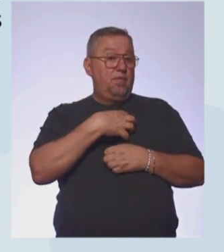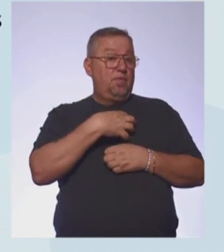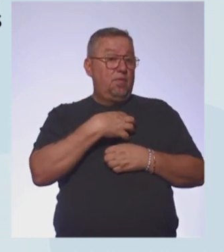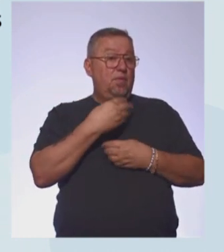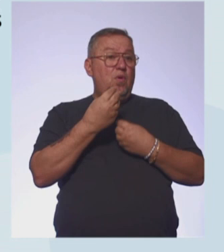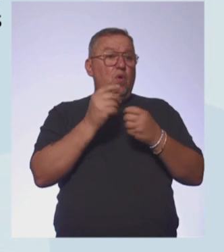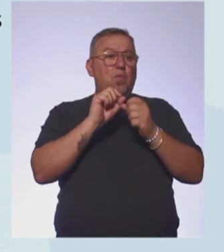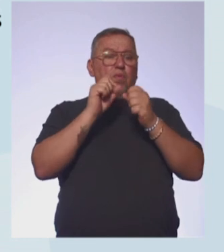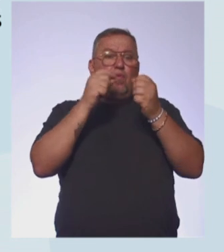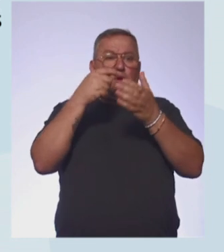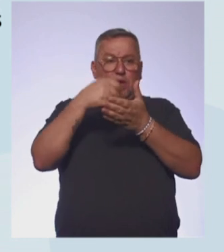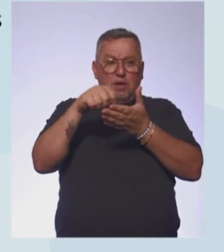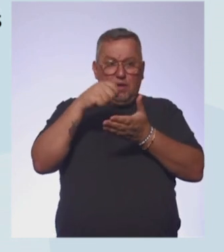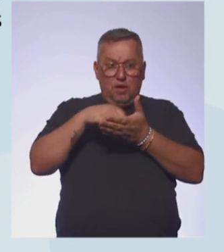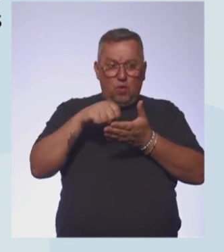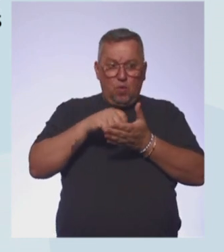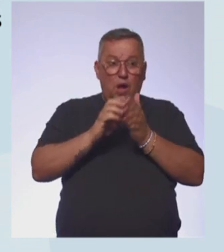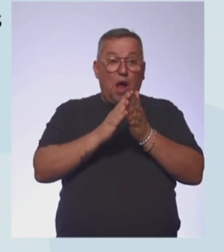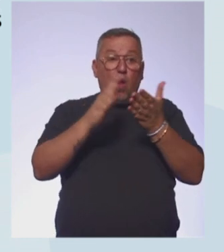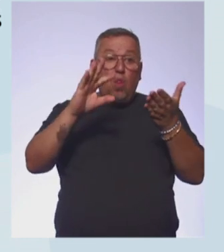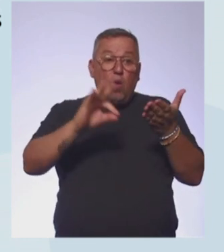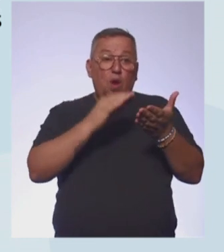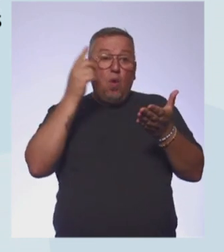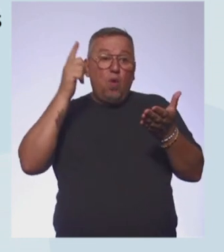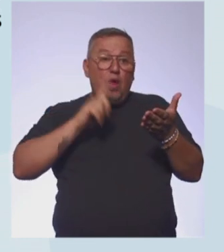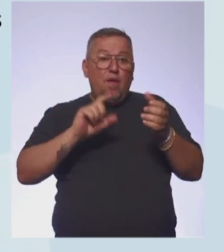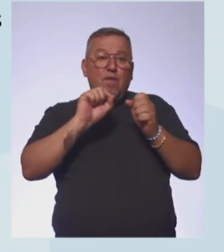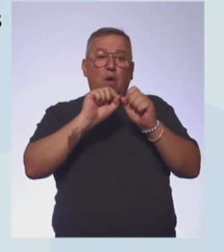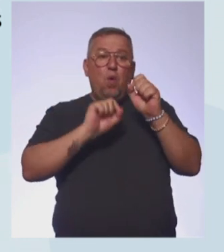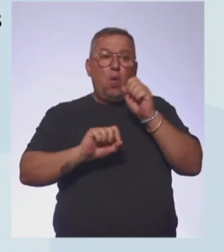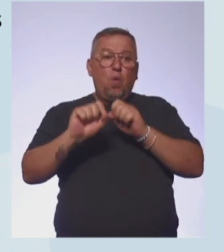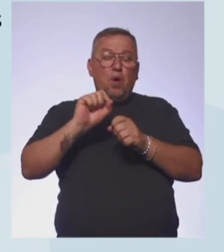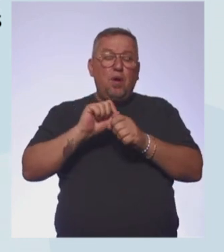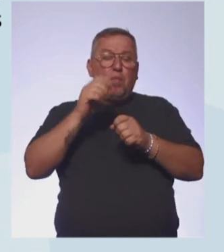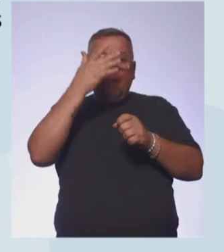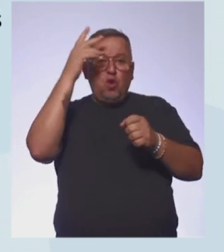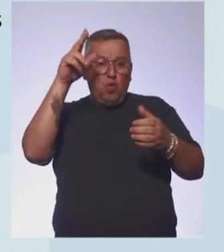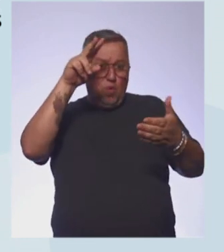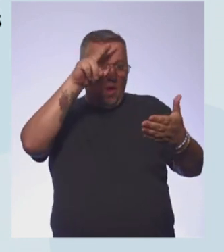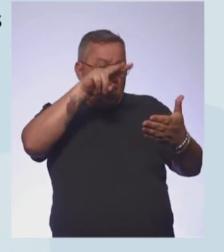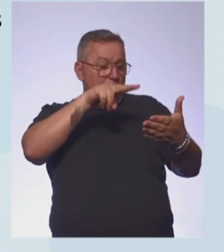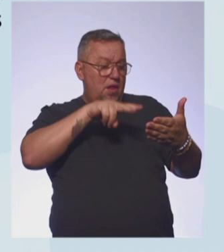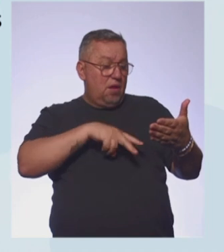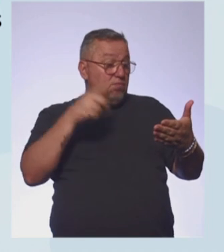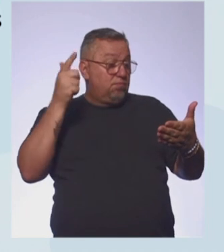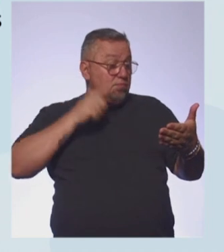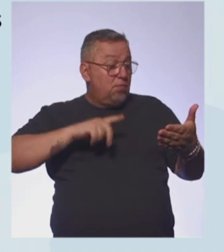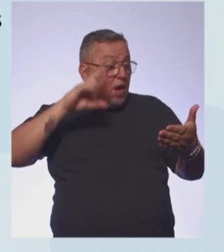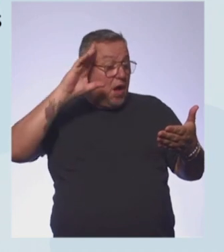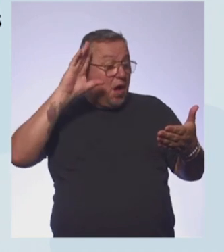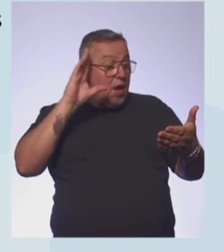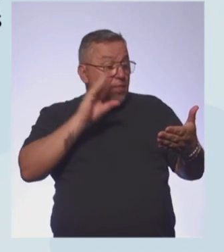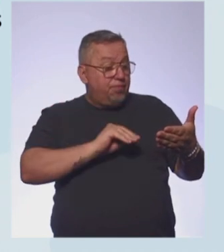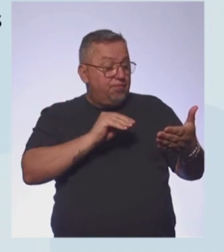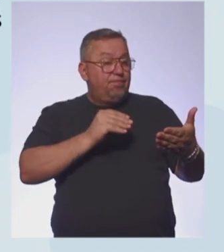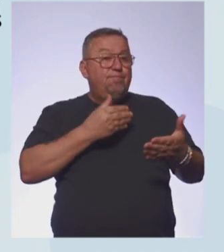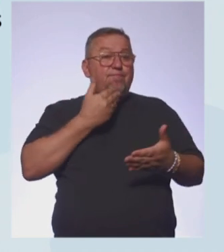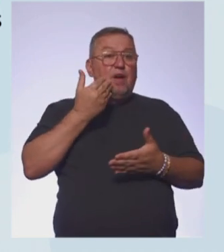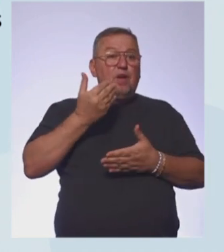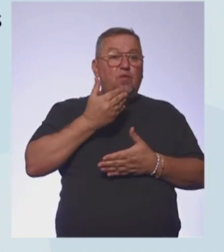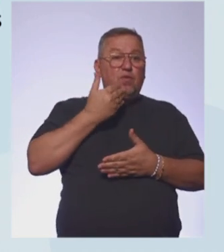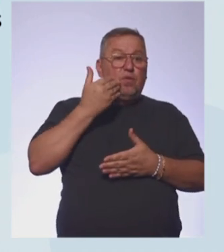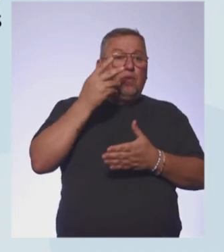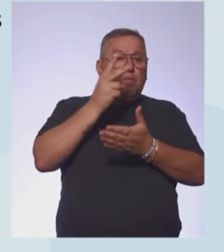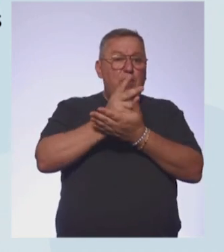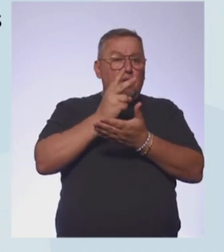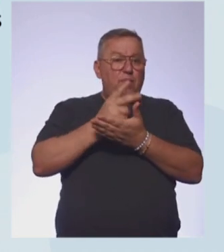Da forma como foi escrito, a autora consegue fazer com que o leitor compreenda as ideias do artigo como um todo,